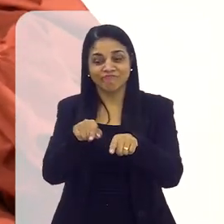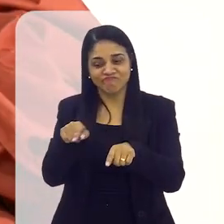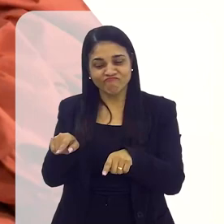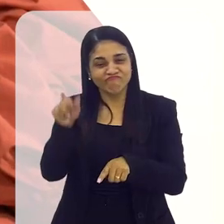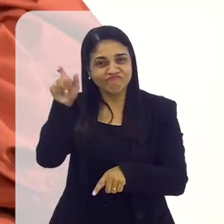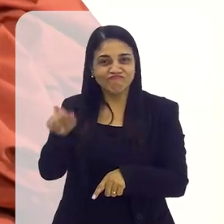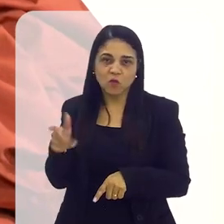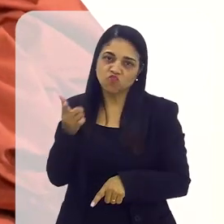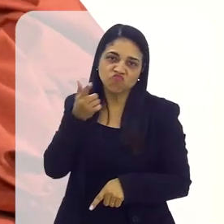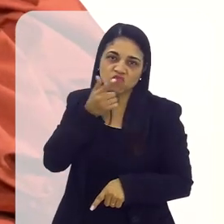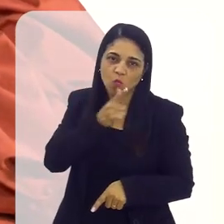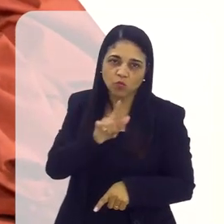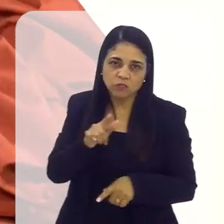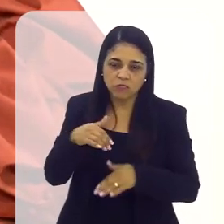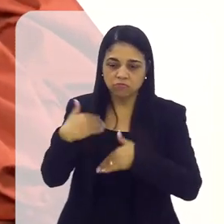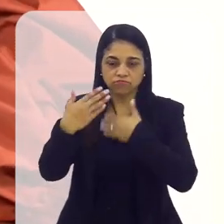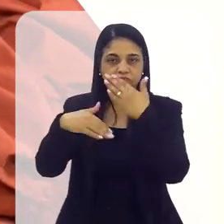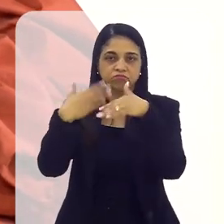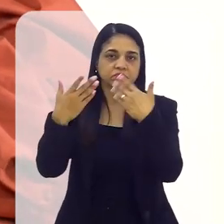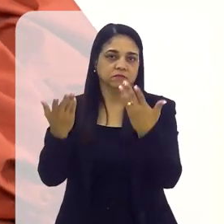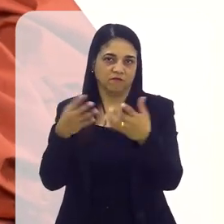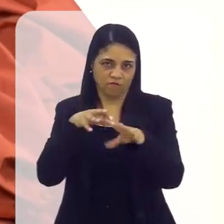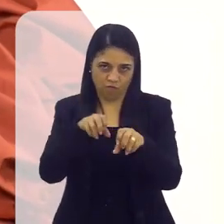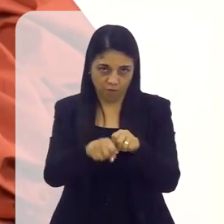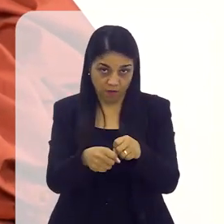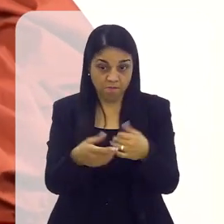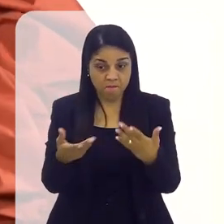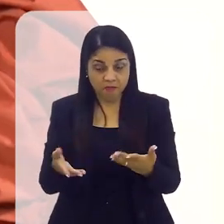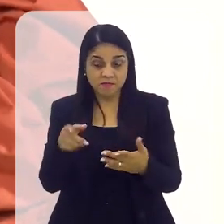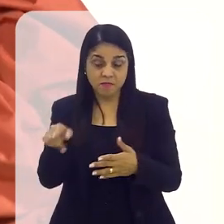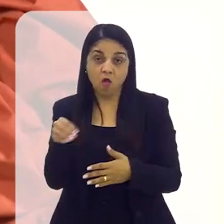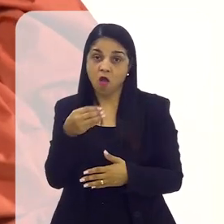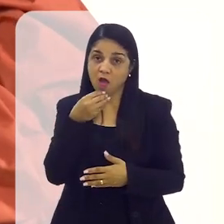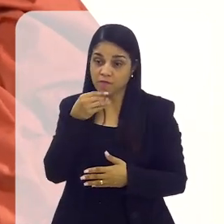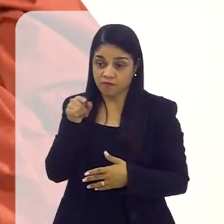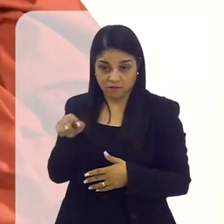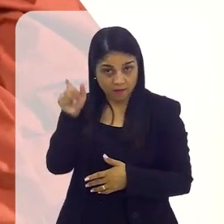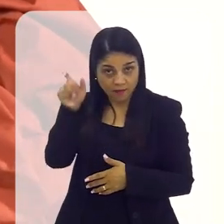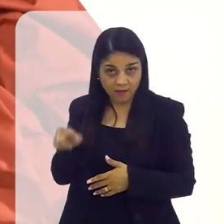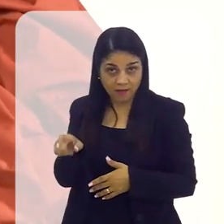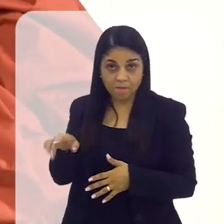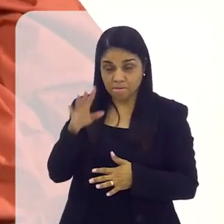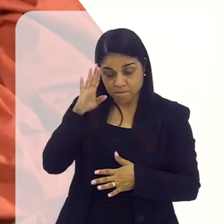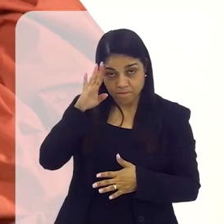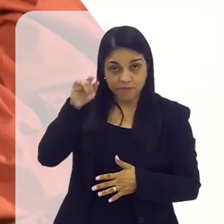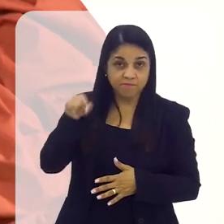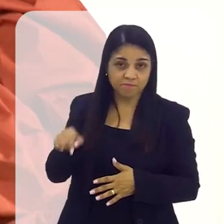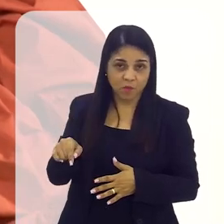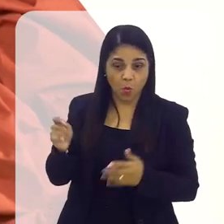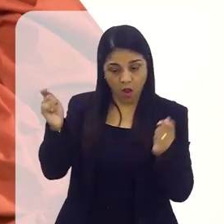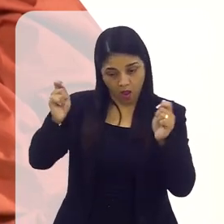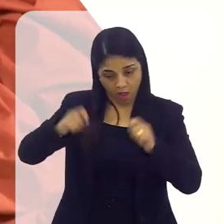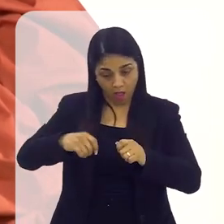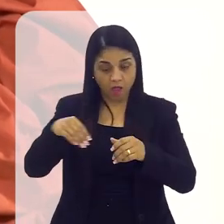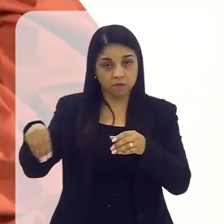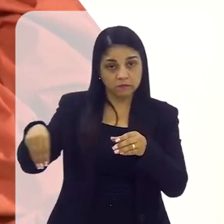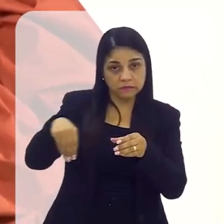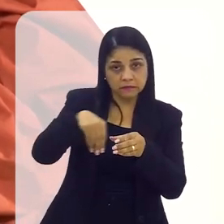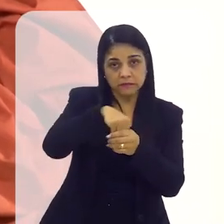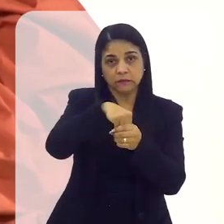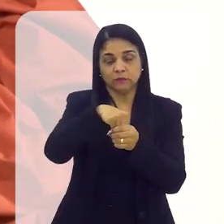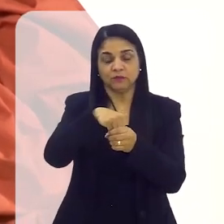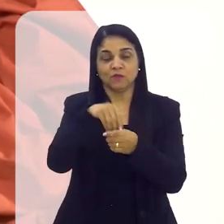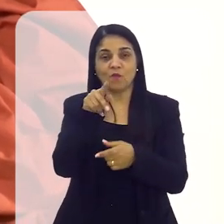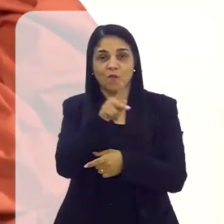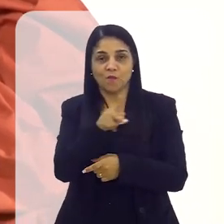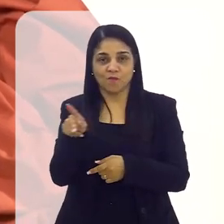né, talvez ele não tivesse condição de ter essa formação. Mas é óbvio que o primeiro quesito para estar no capacitação